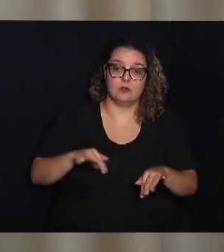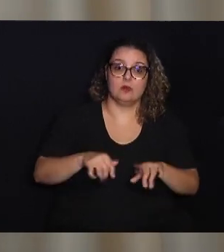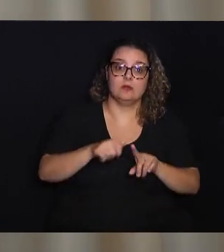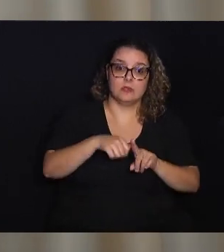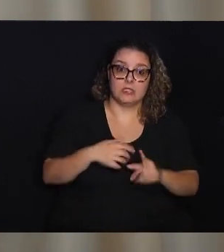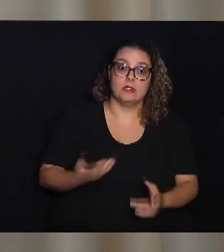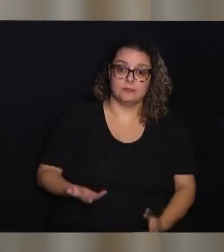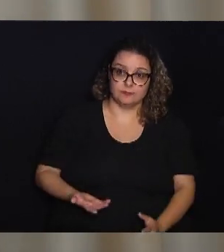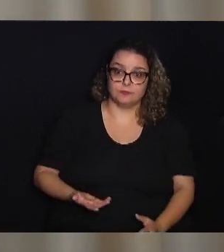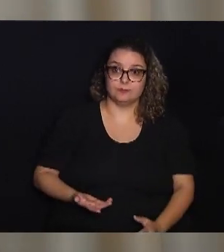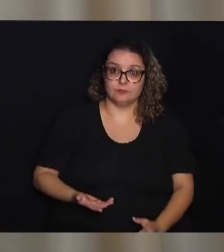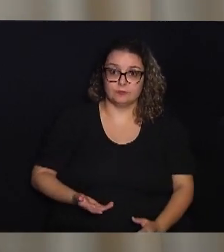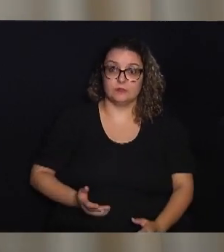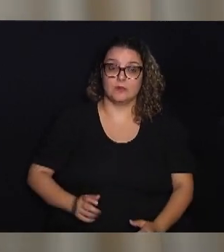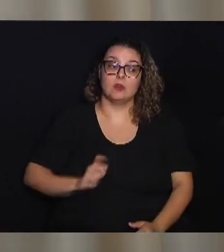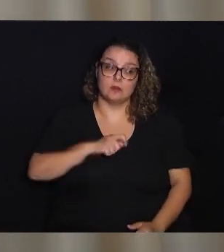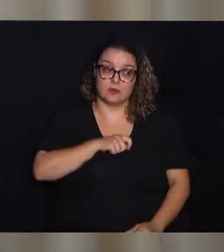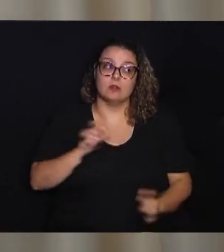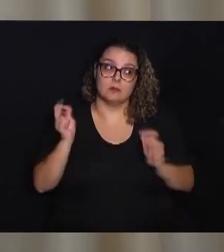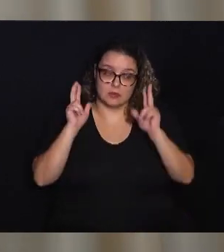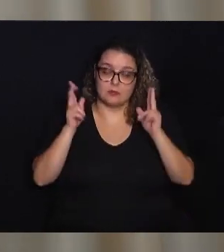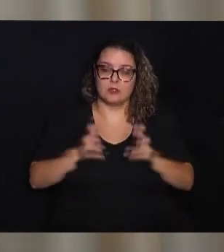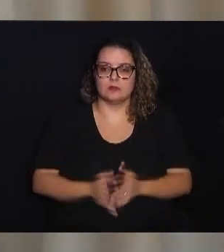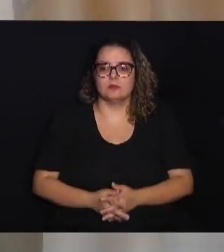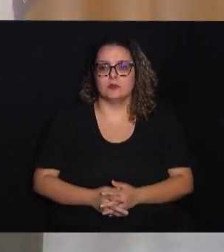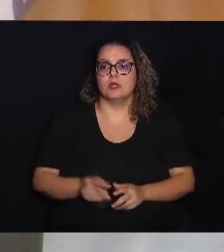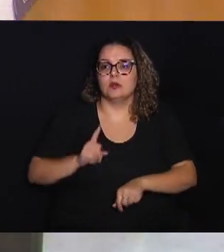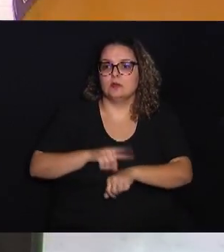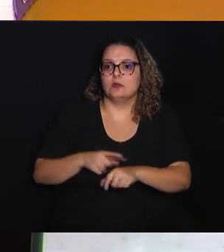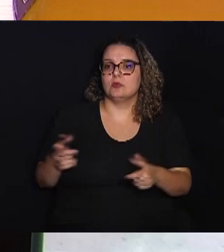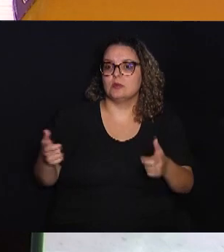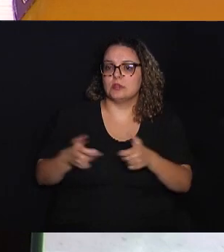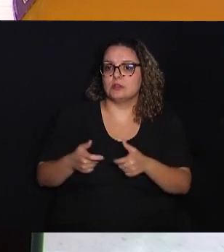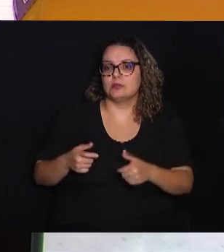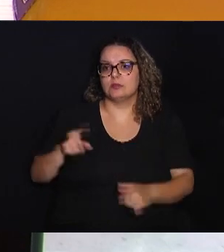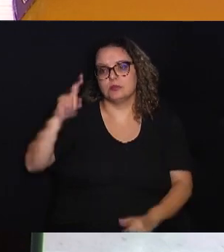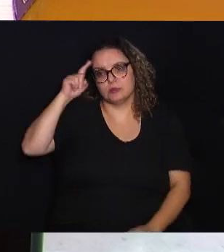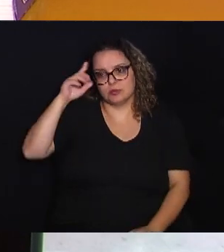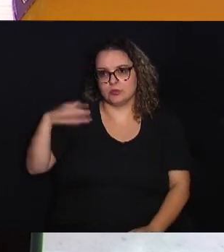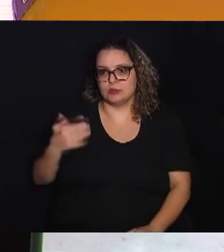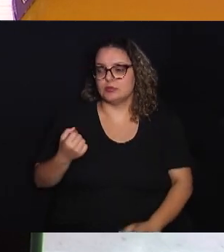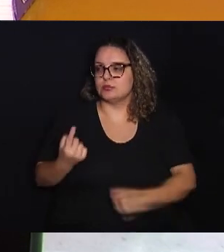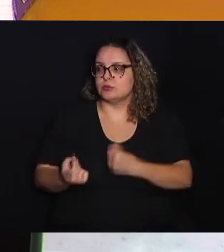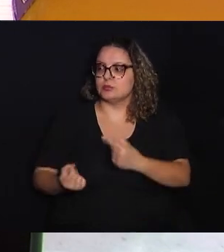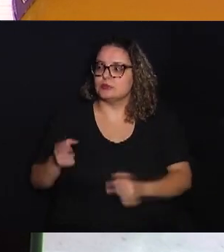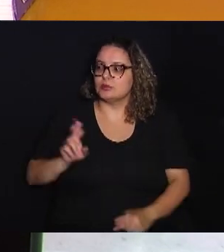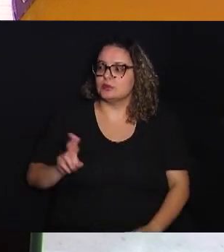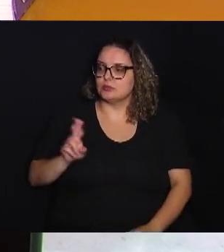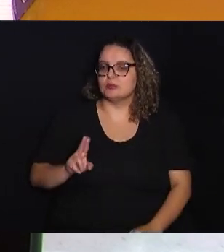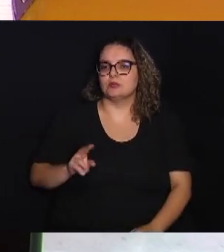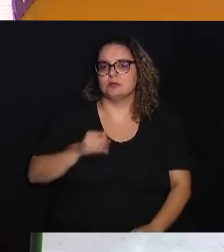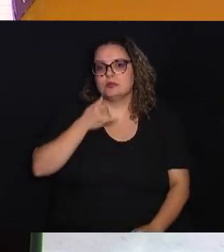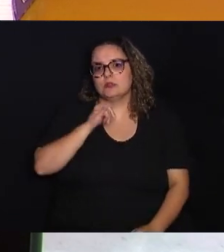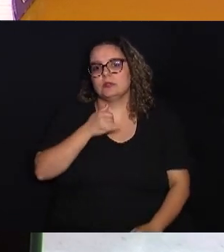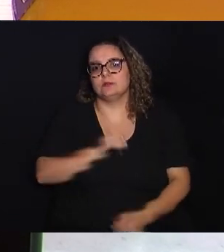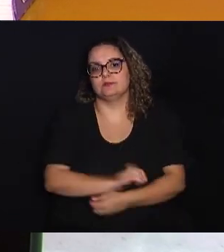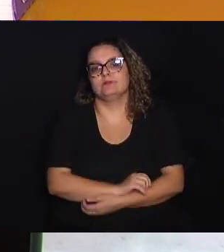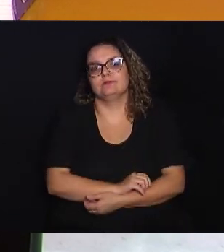é de fato um vilão que tem que ficar muito atento. Professor, reduzir o tempo de frequência, né, de uso de alguns aparelhos